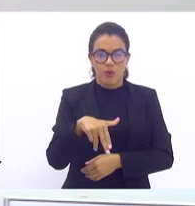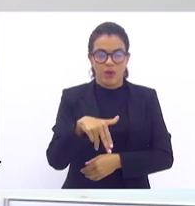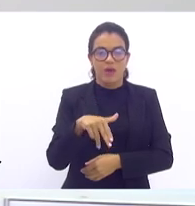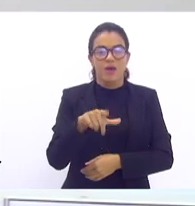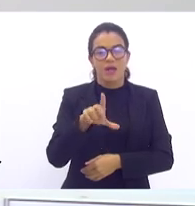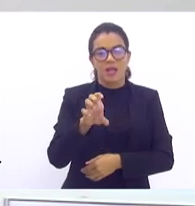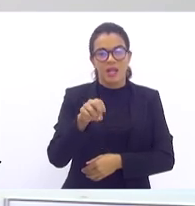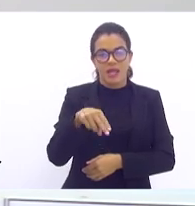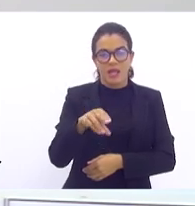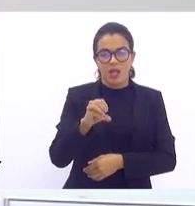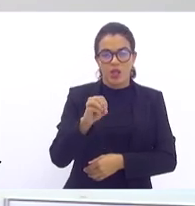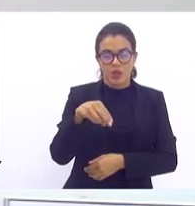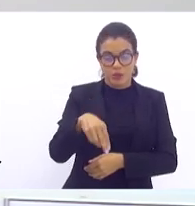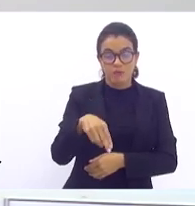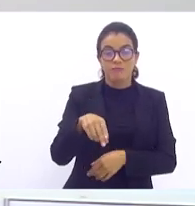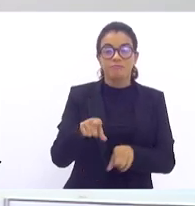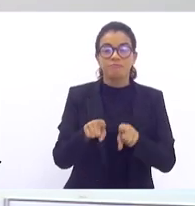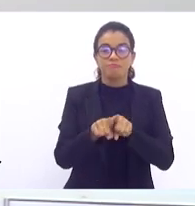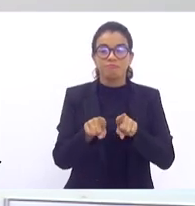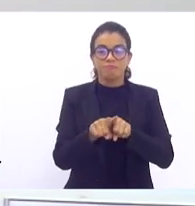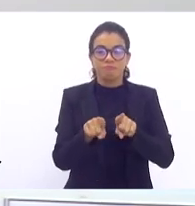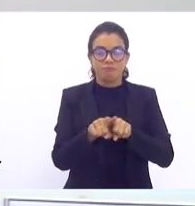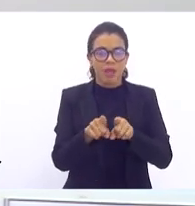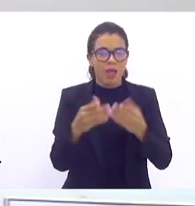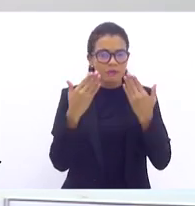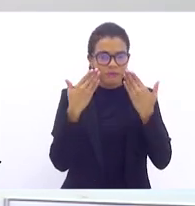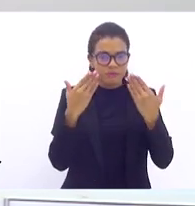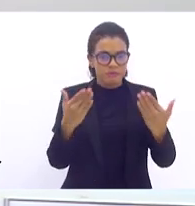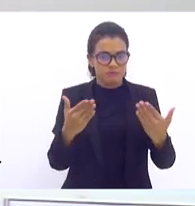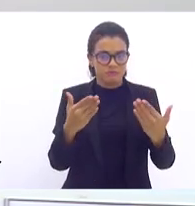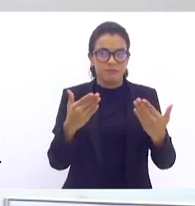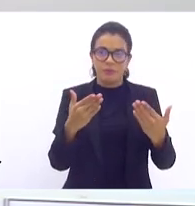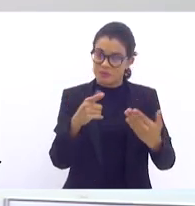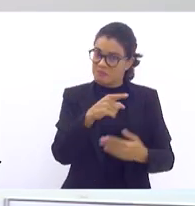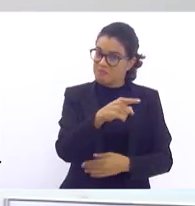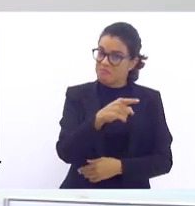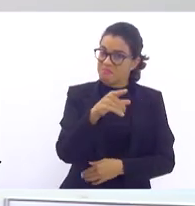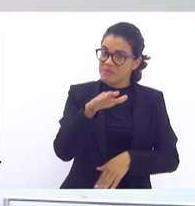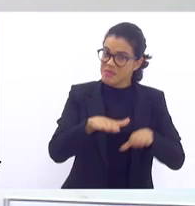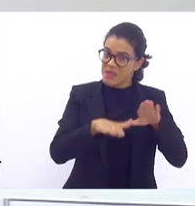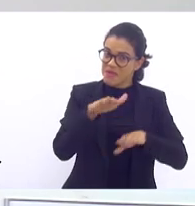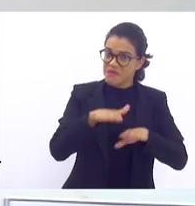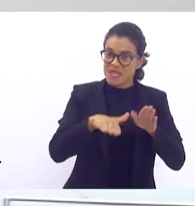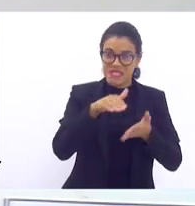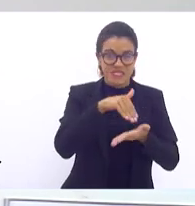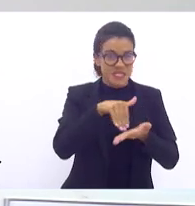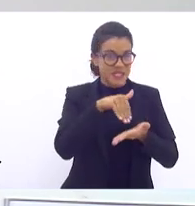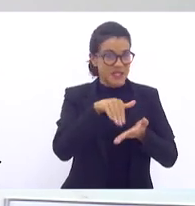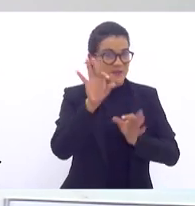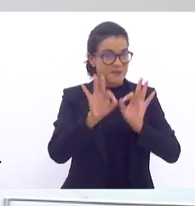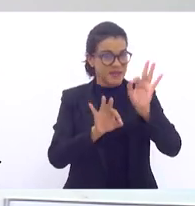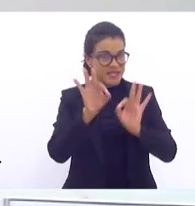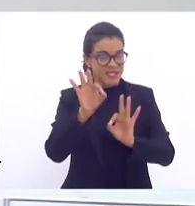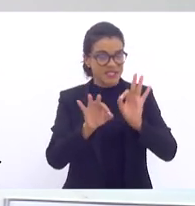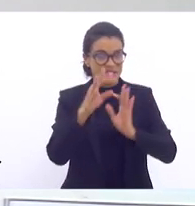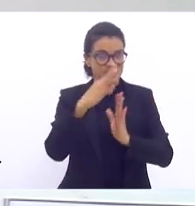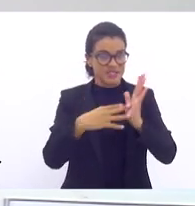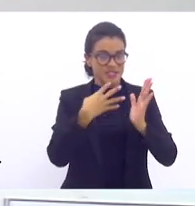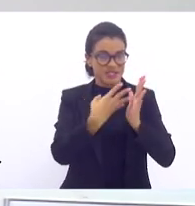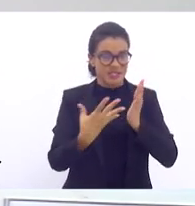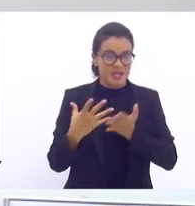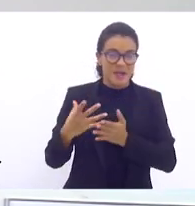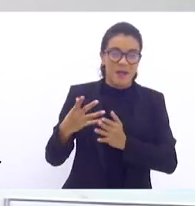quer dizer que nós estamos diante de um grande candidato a secretário planejamento do Rio de Janeiro